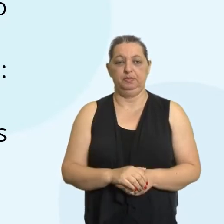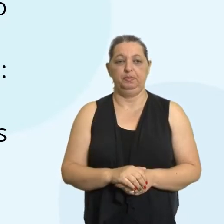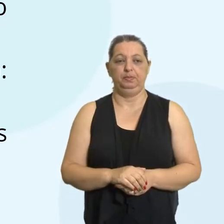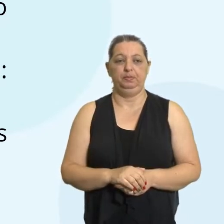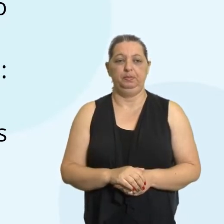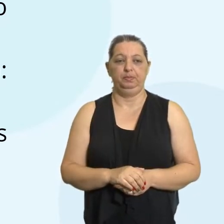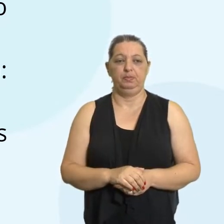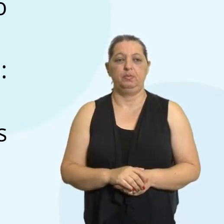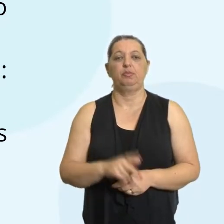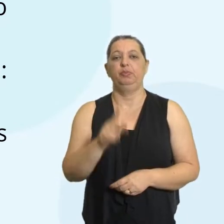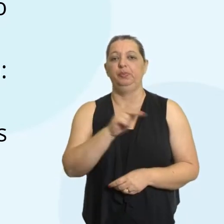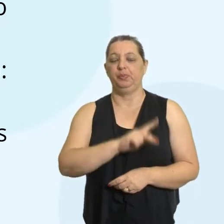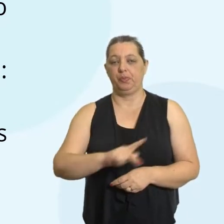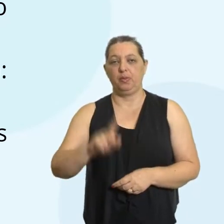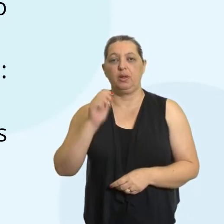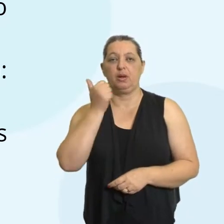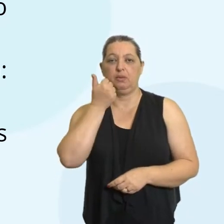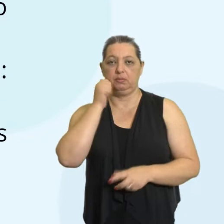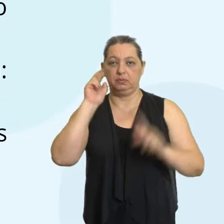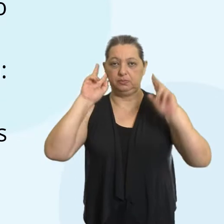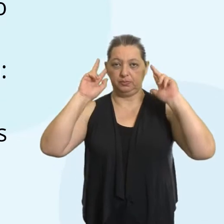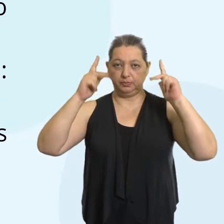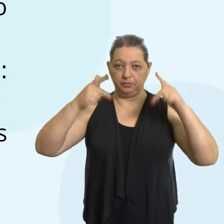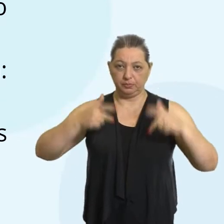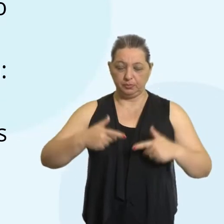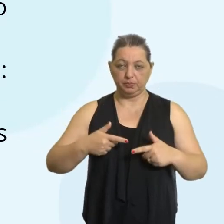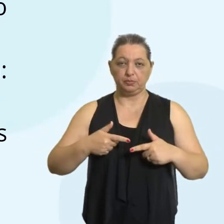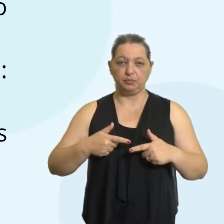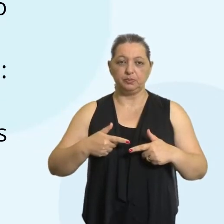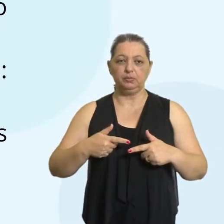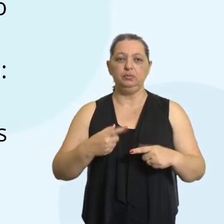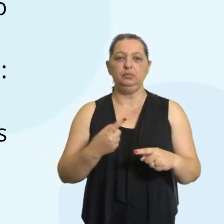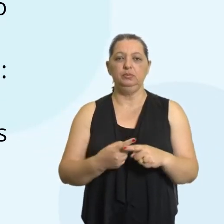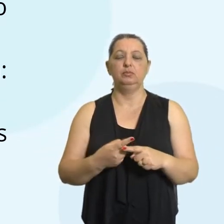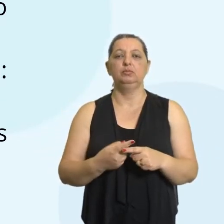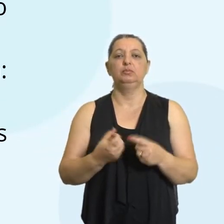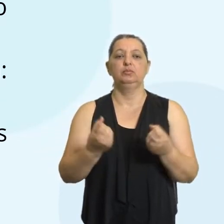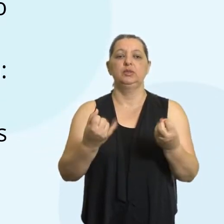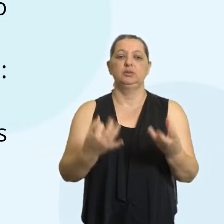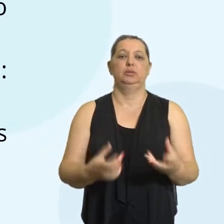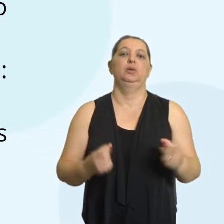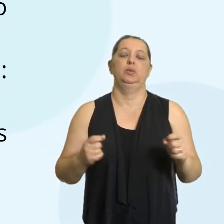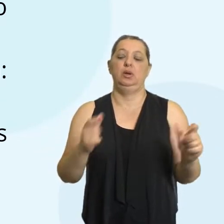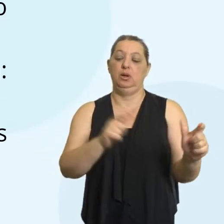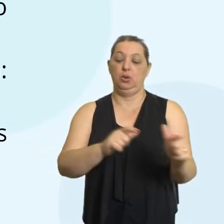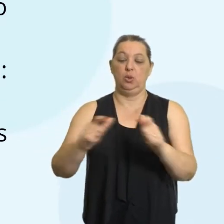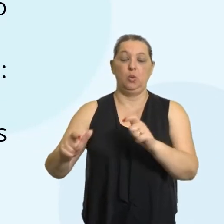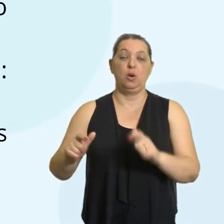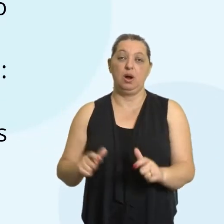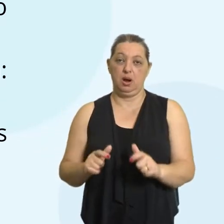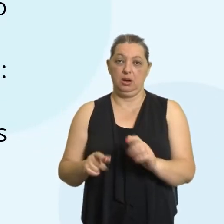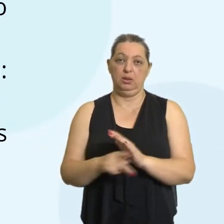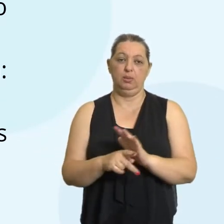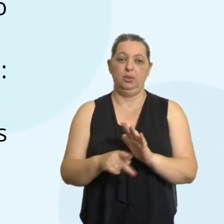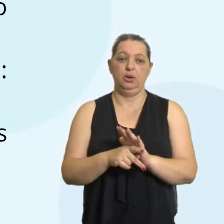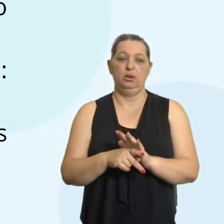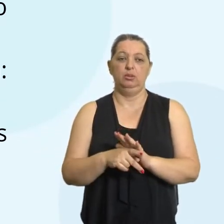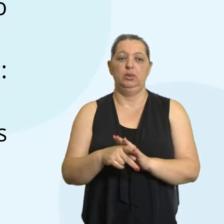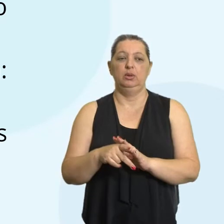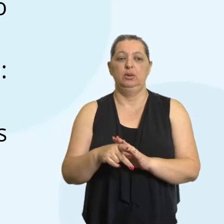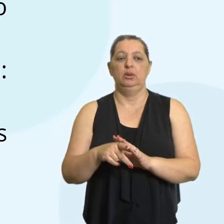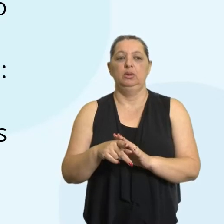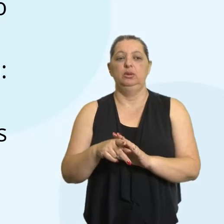por um professor de ciências humanas ele vai abordar patrimônios e as territorialidades e a formação